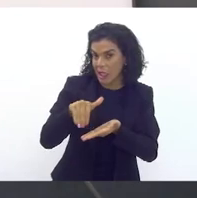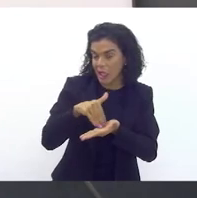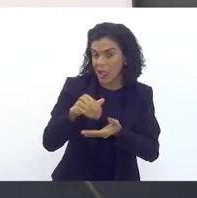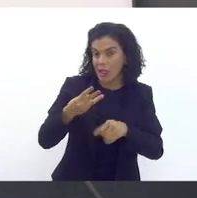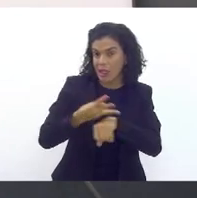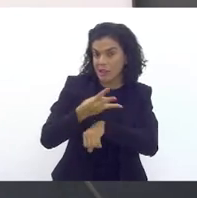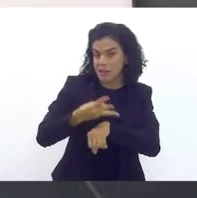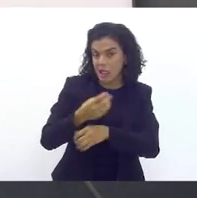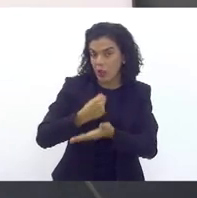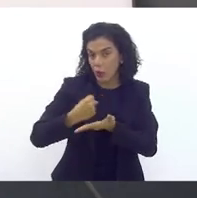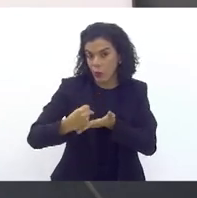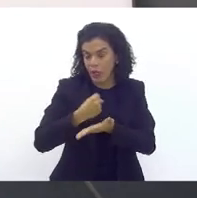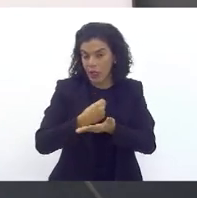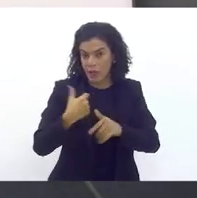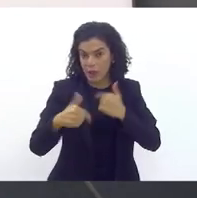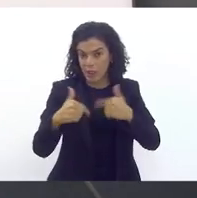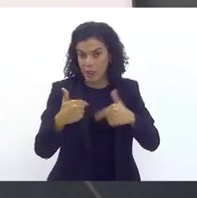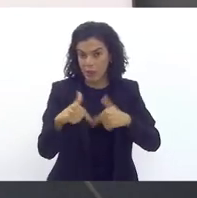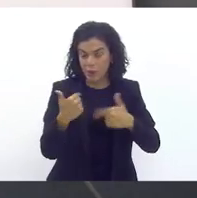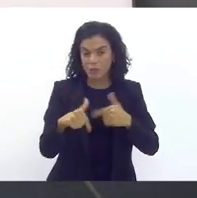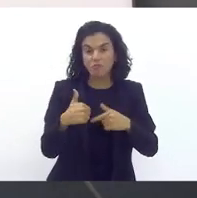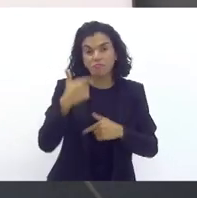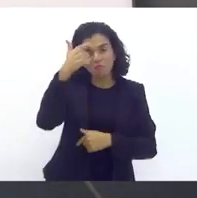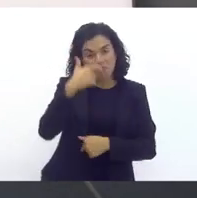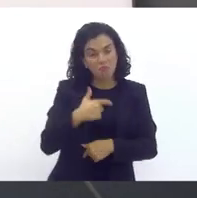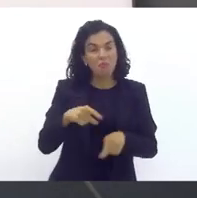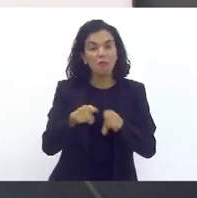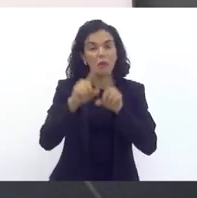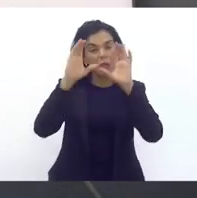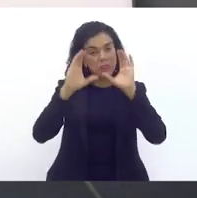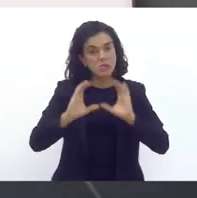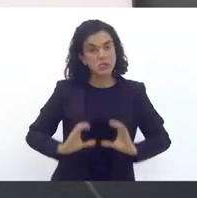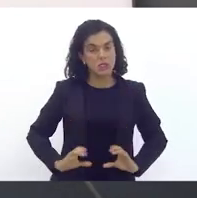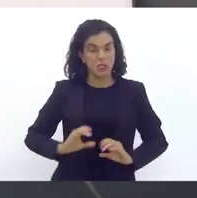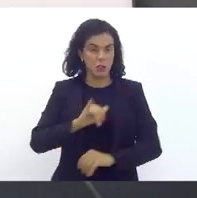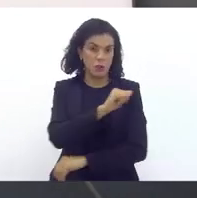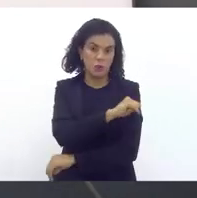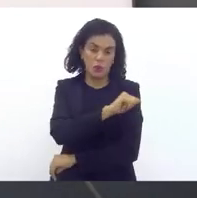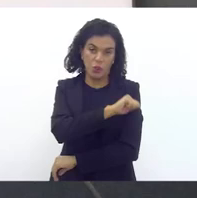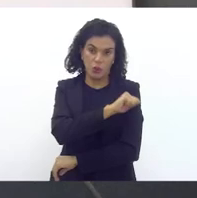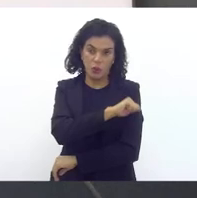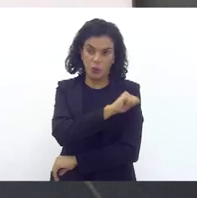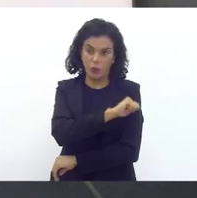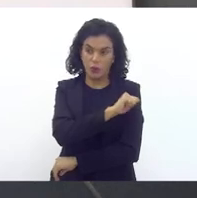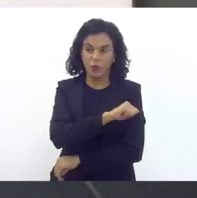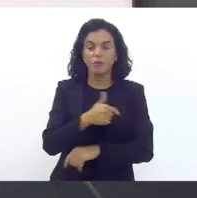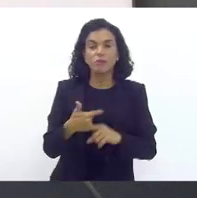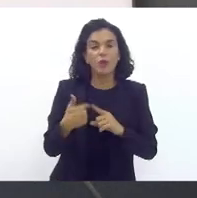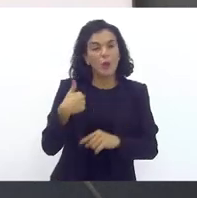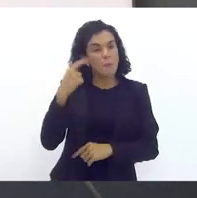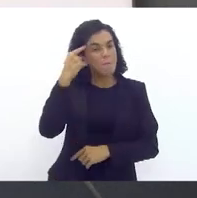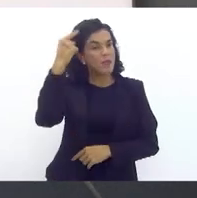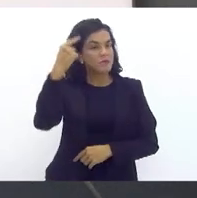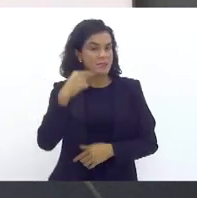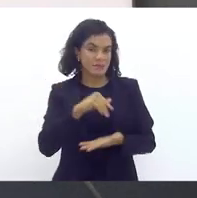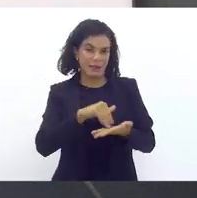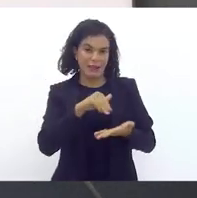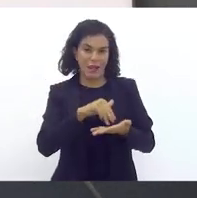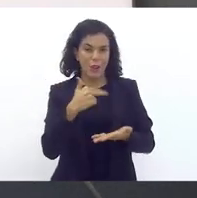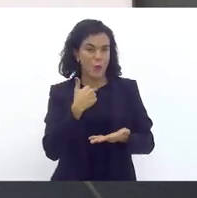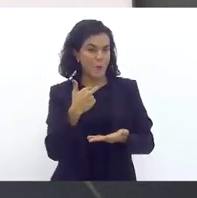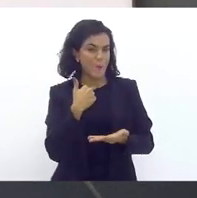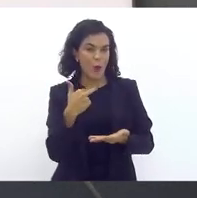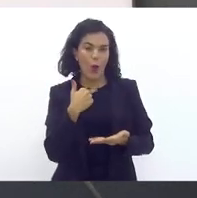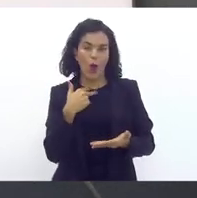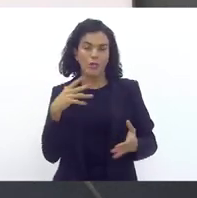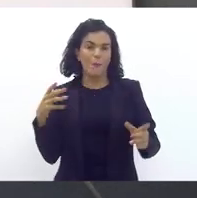terceirização? E eu falo isso como cidadão fluminense, porque eu acho que essa secretaria não pode ficar na mão do